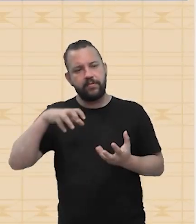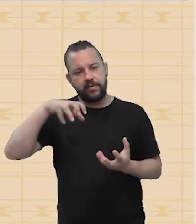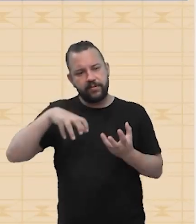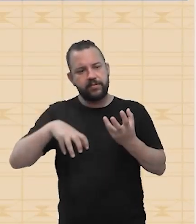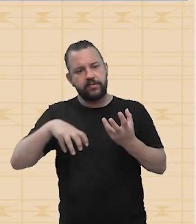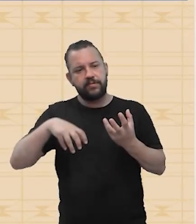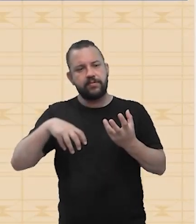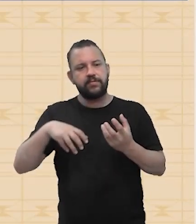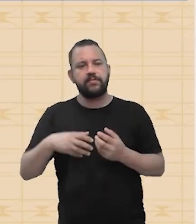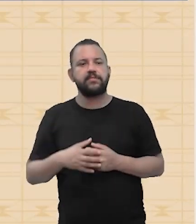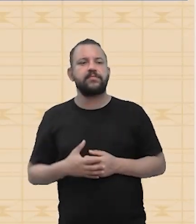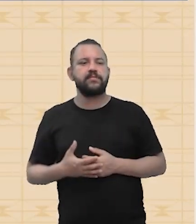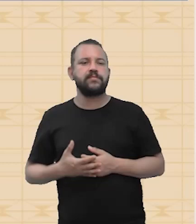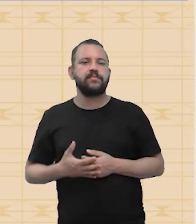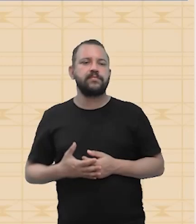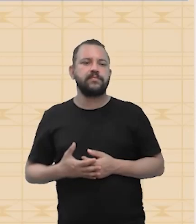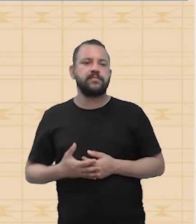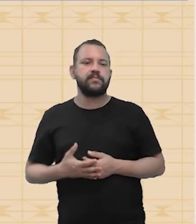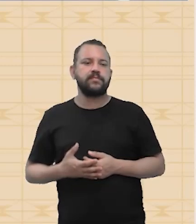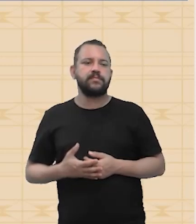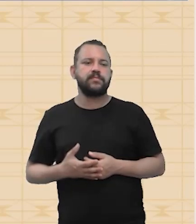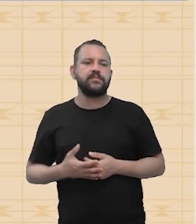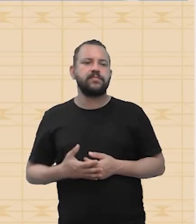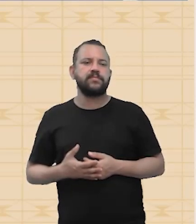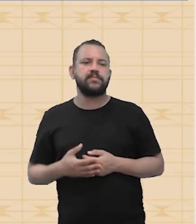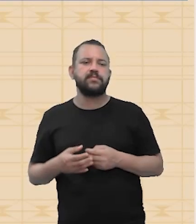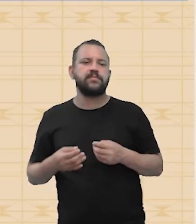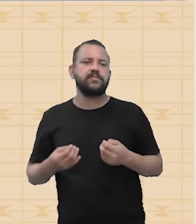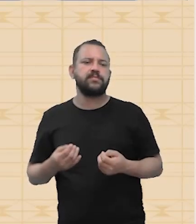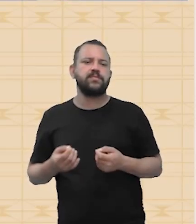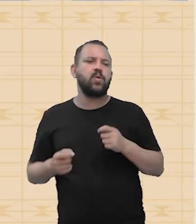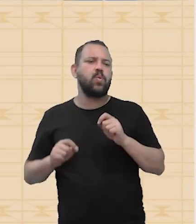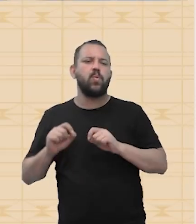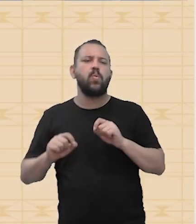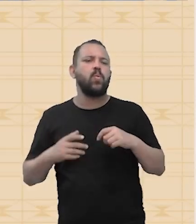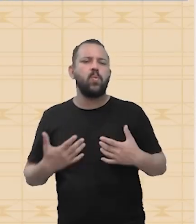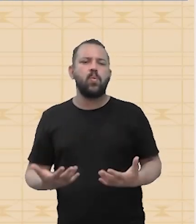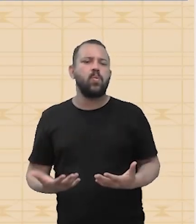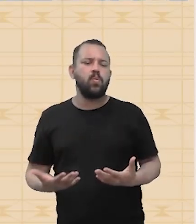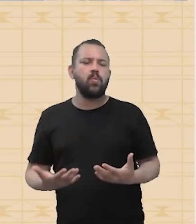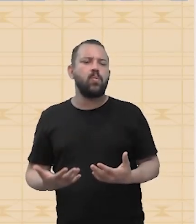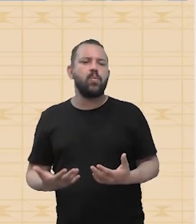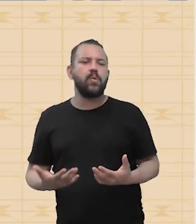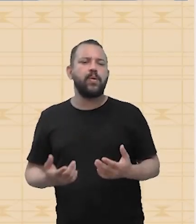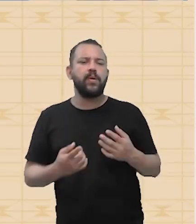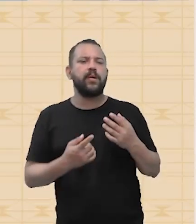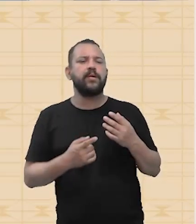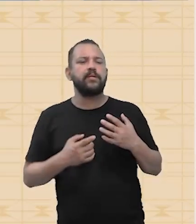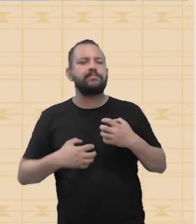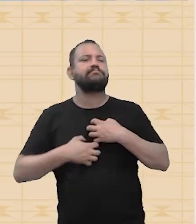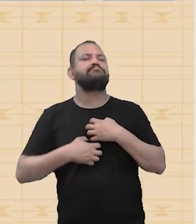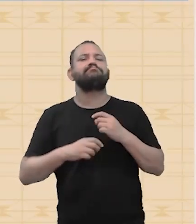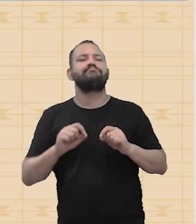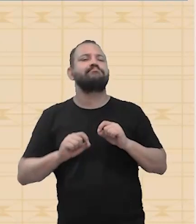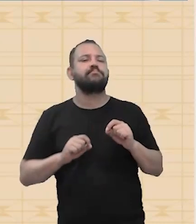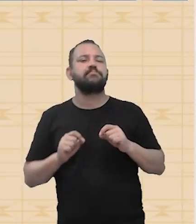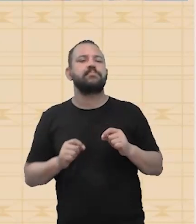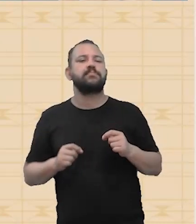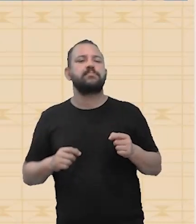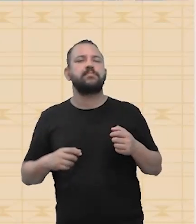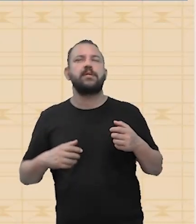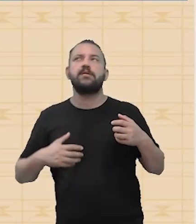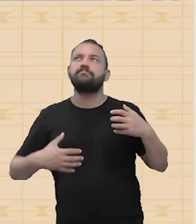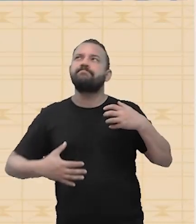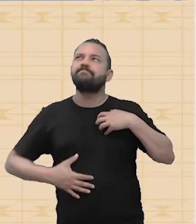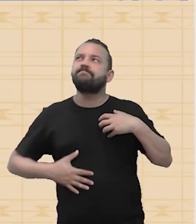Aí você deve estar perguntando, e o que é que eu sinto? Ô, mequetrefe, o que você sente são reações que sua mente